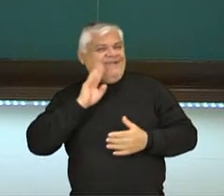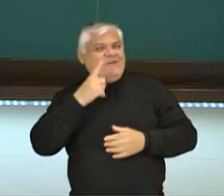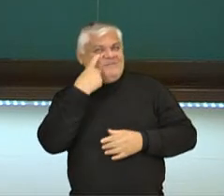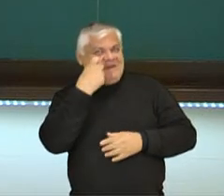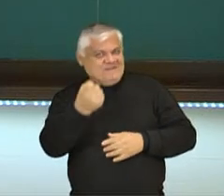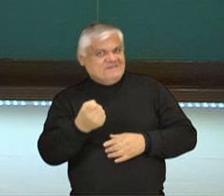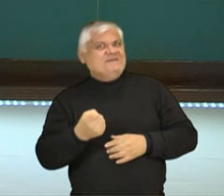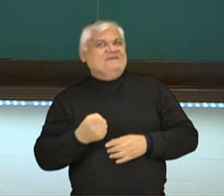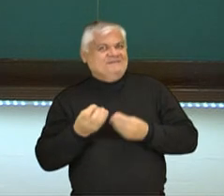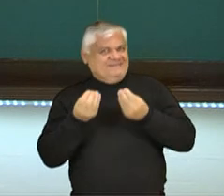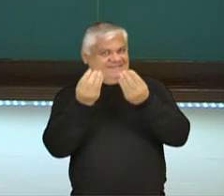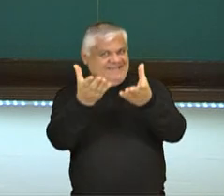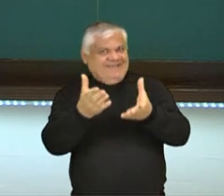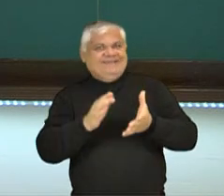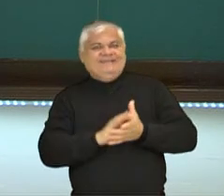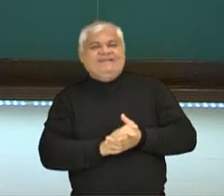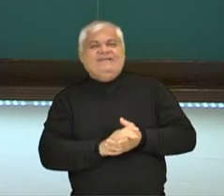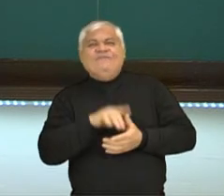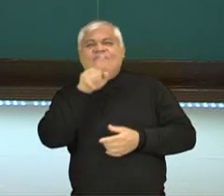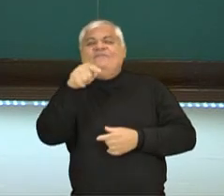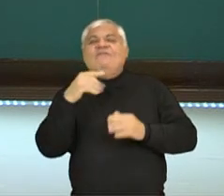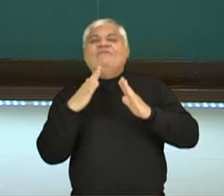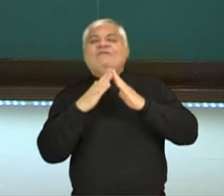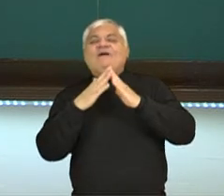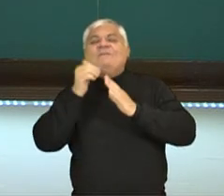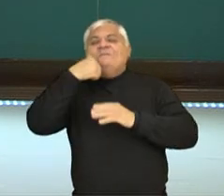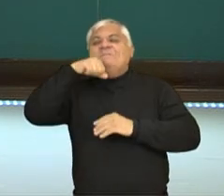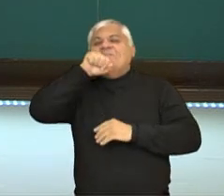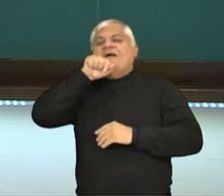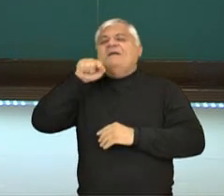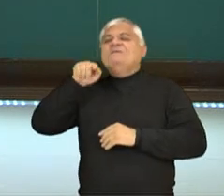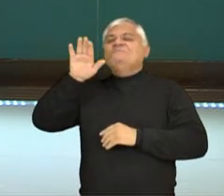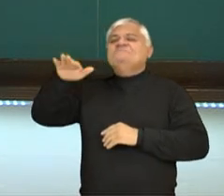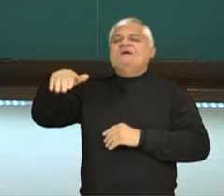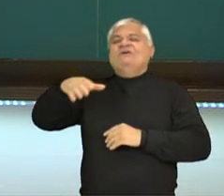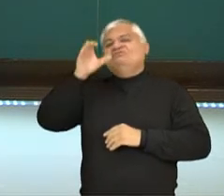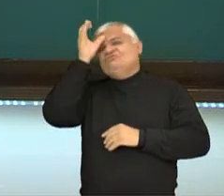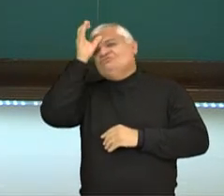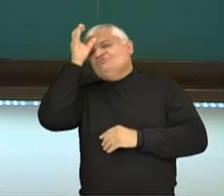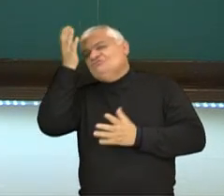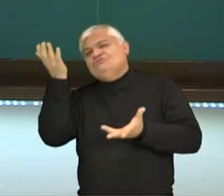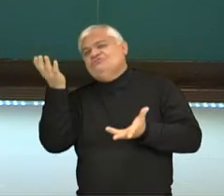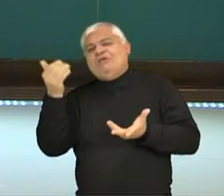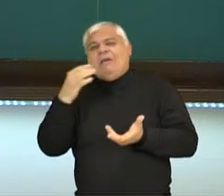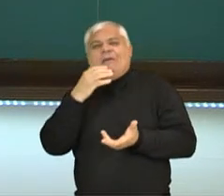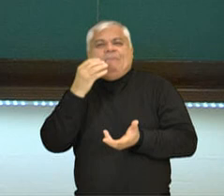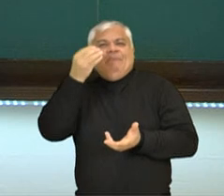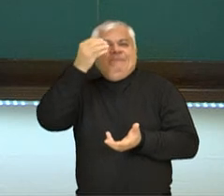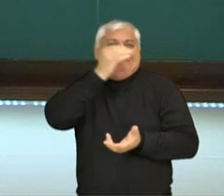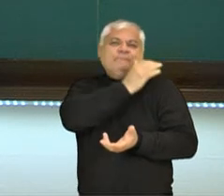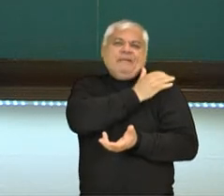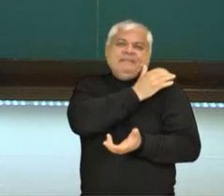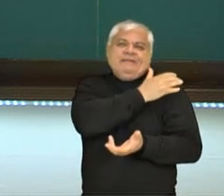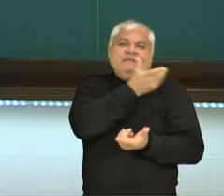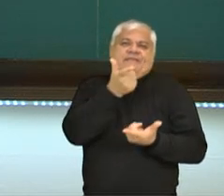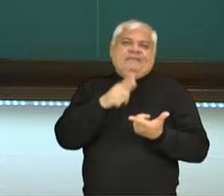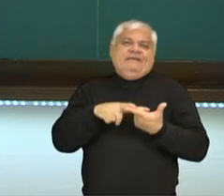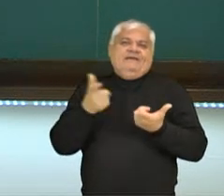que eu separei para você. Você vai chegar para sua mamãe, para sua titia, para sua madrinha, para o seu